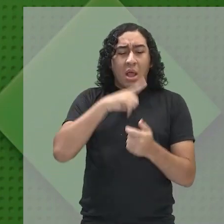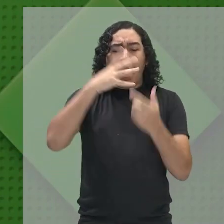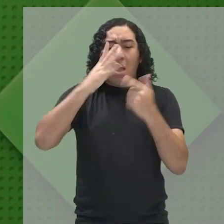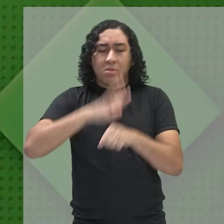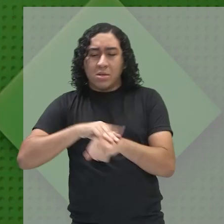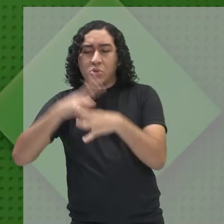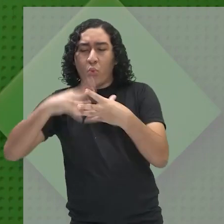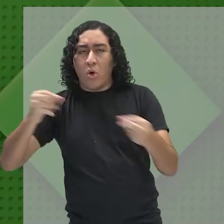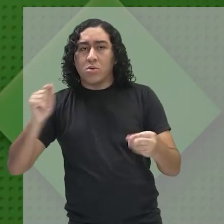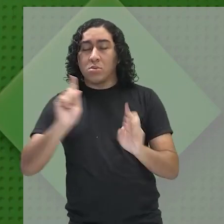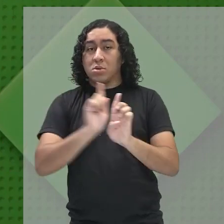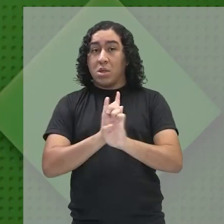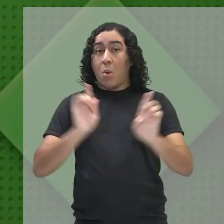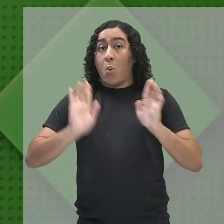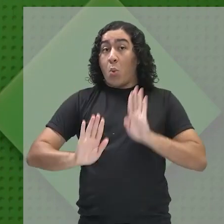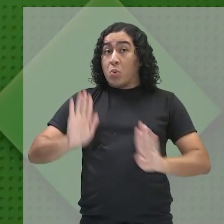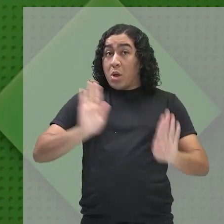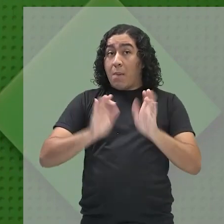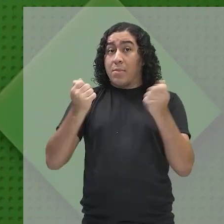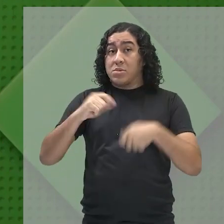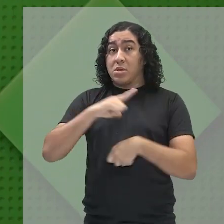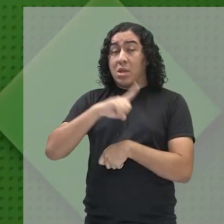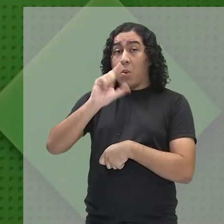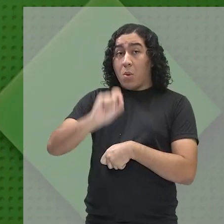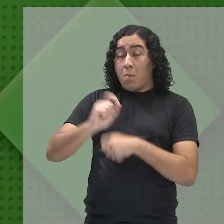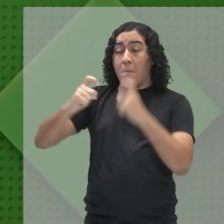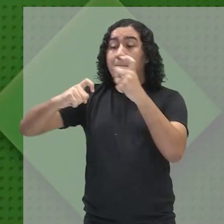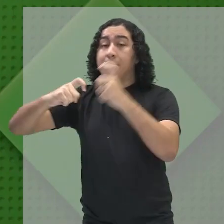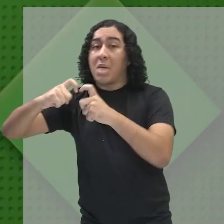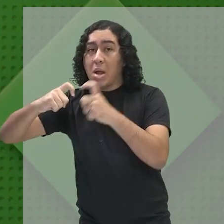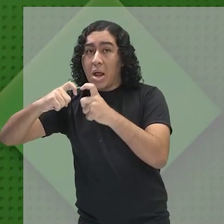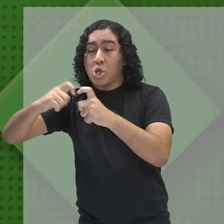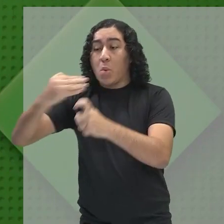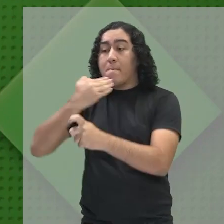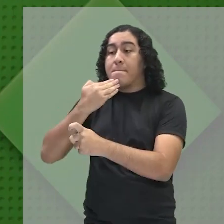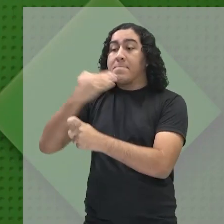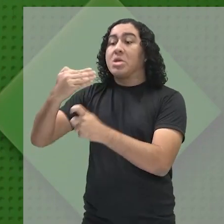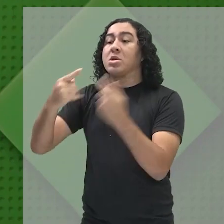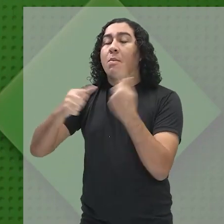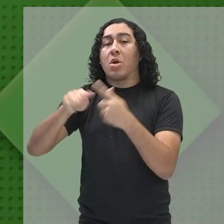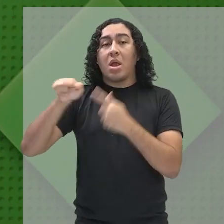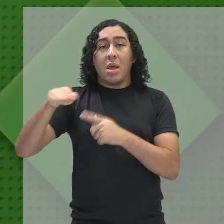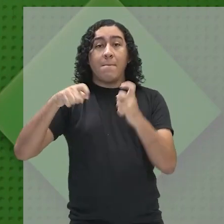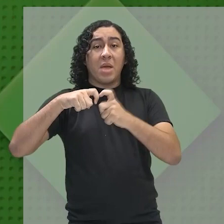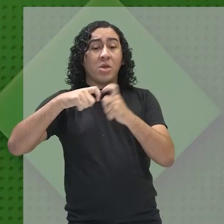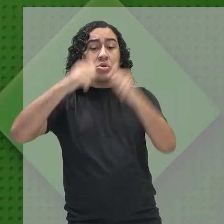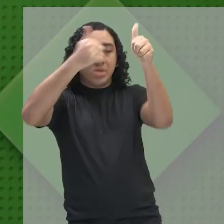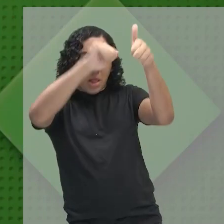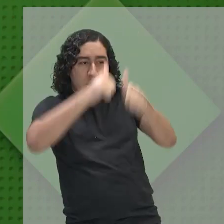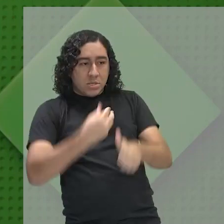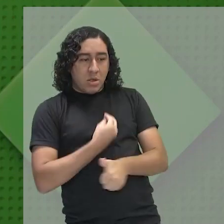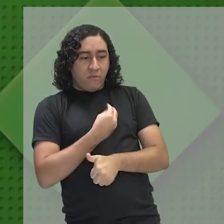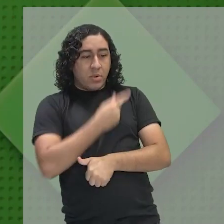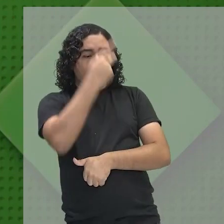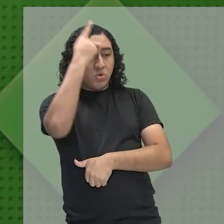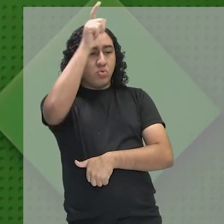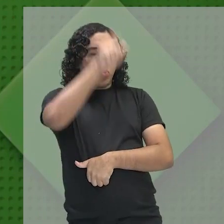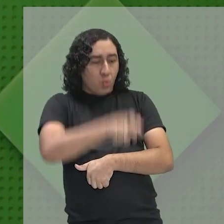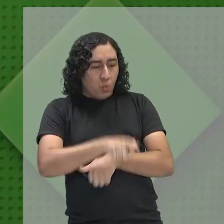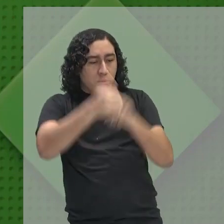sempre, né? É importante procurar um médico para que saiba ali, como a gente viu, o histórico do paciente, né? E também os sintomas,